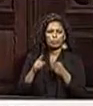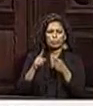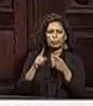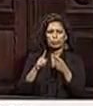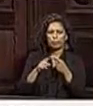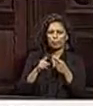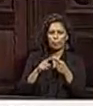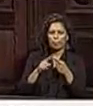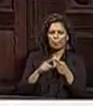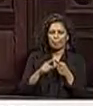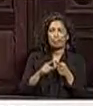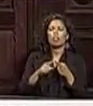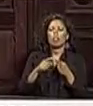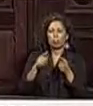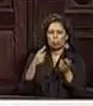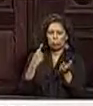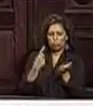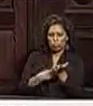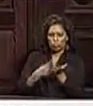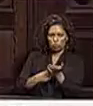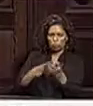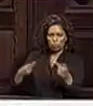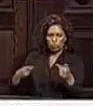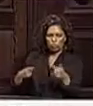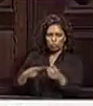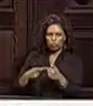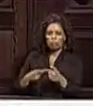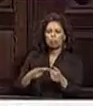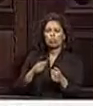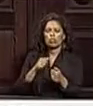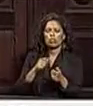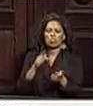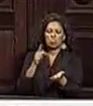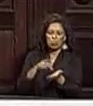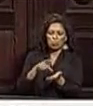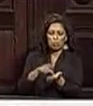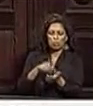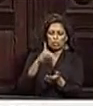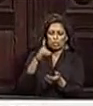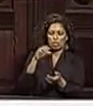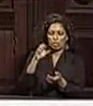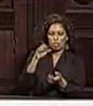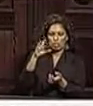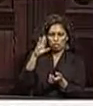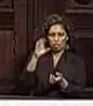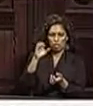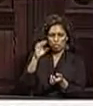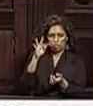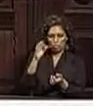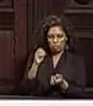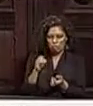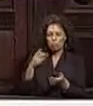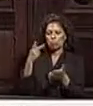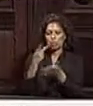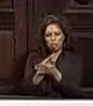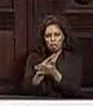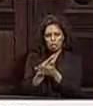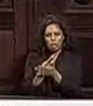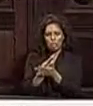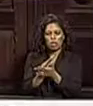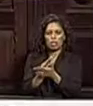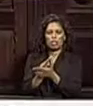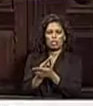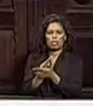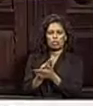sem critério, sem contrapartida, sem monitoramento e sem avaliação, para saber se vai dar certo. Sou contra. Já falei isso